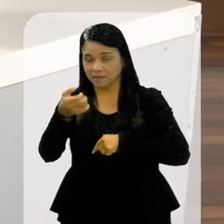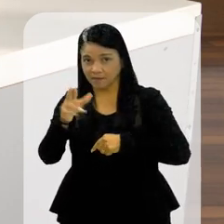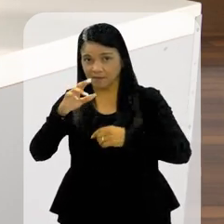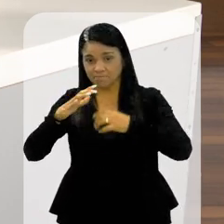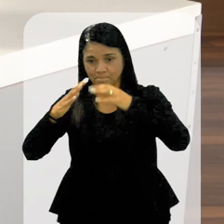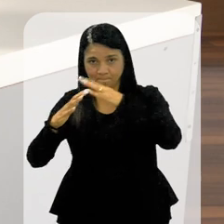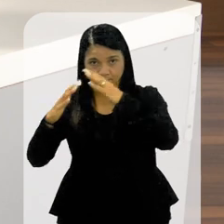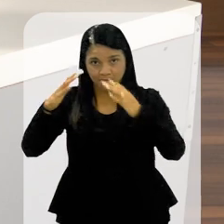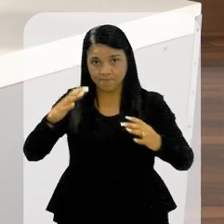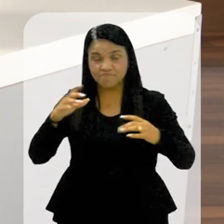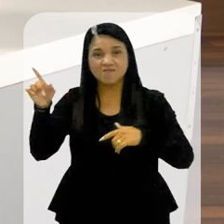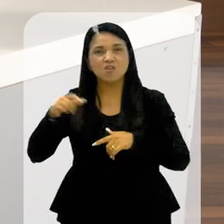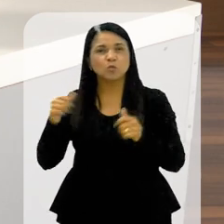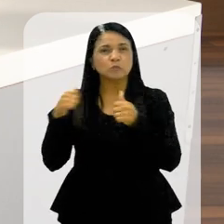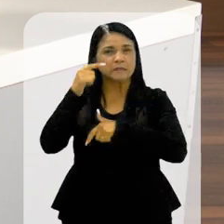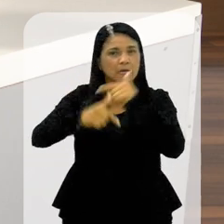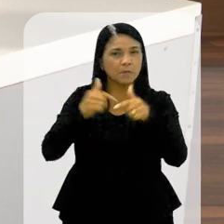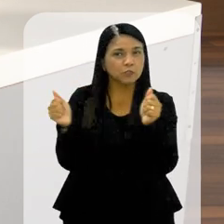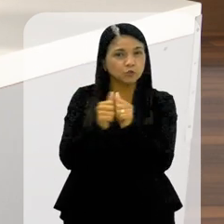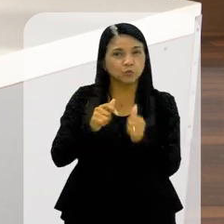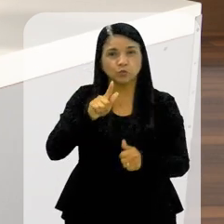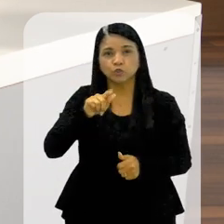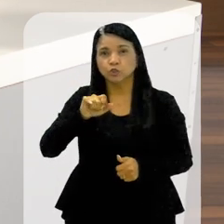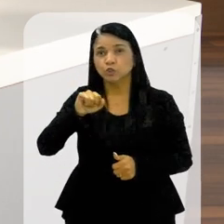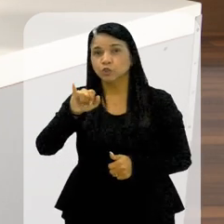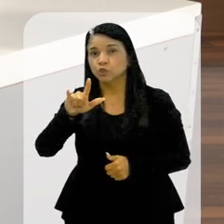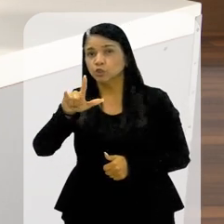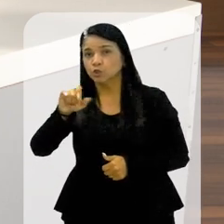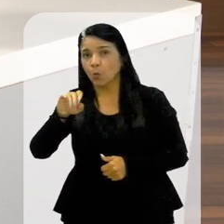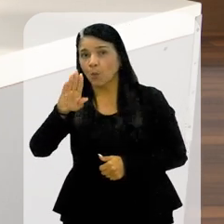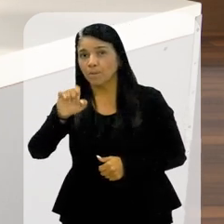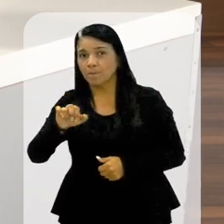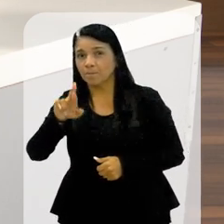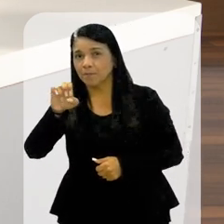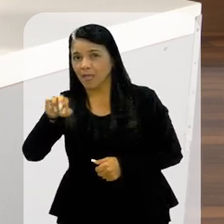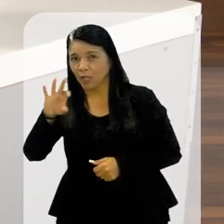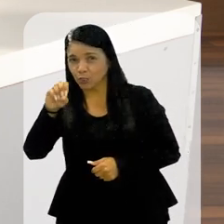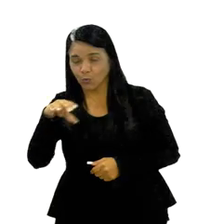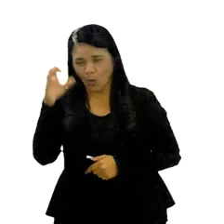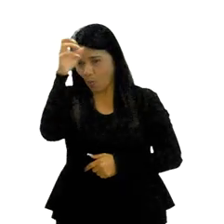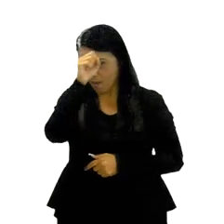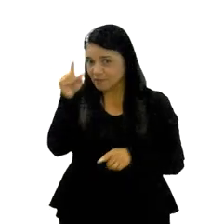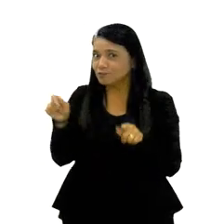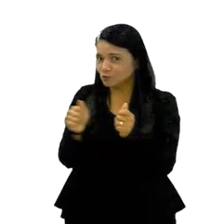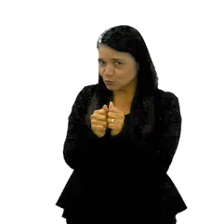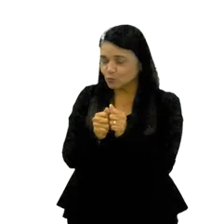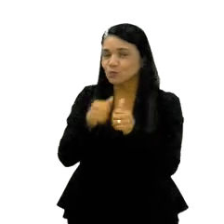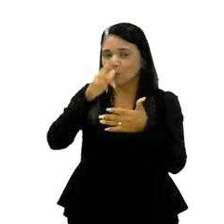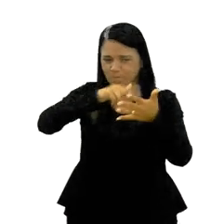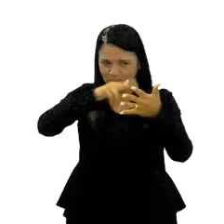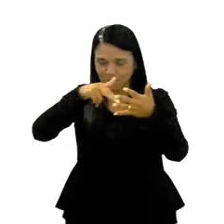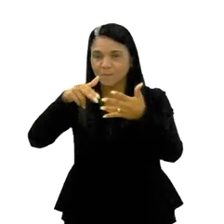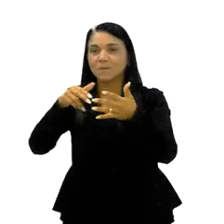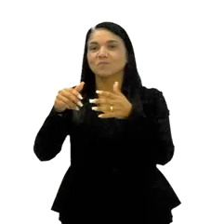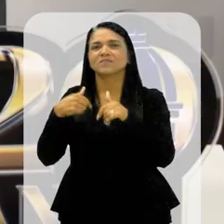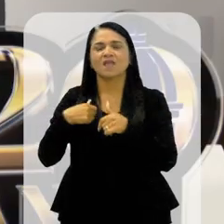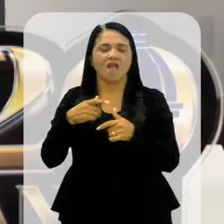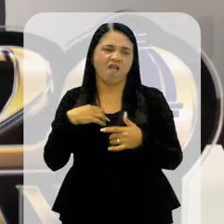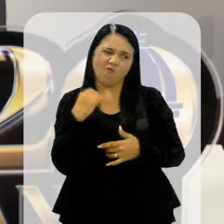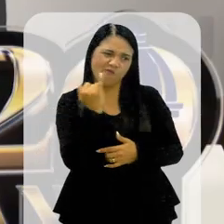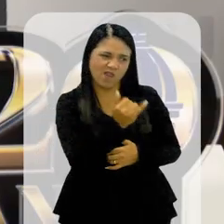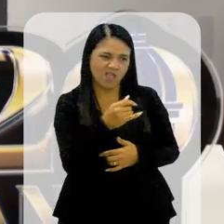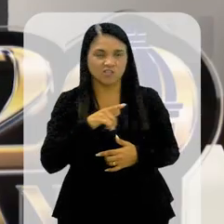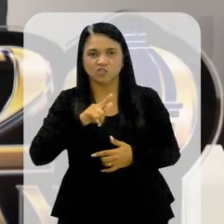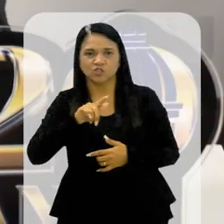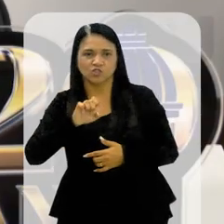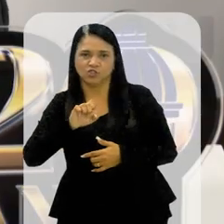com Gilberto. Maravilhoso. Que é um veterano que é maravilhoso. Não, para mim é um cara, eu aprendo muito com as pinceladas do Gilberto, tá? Não que eu tenha chegado